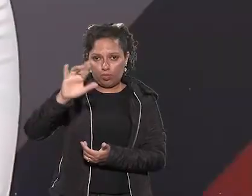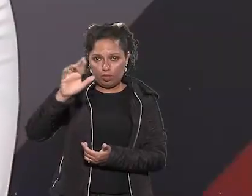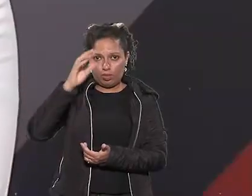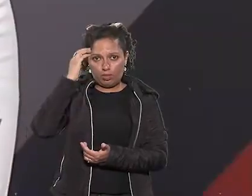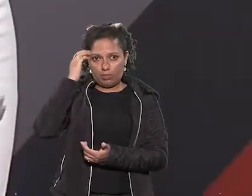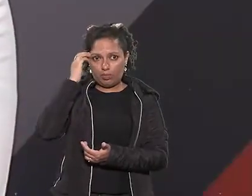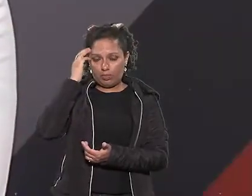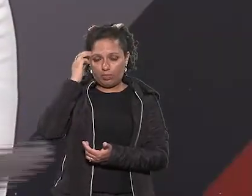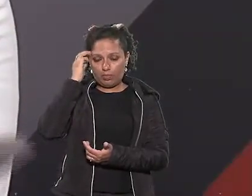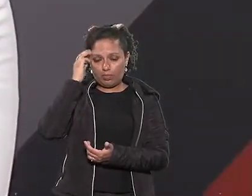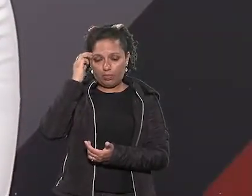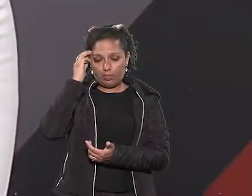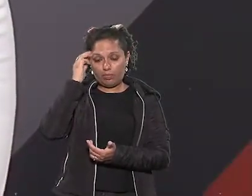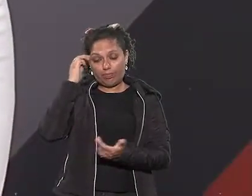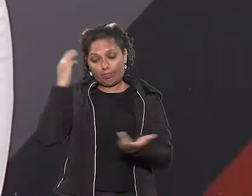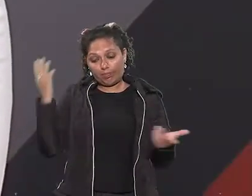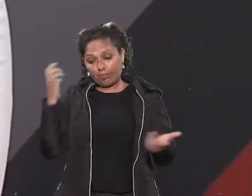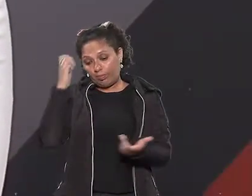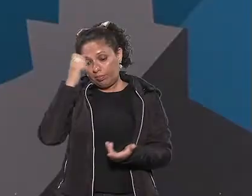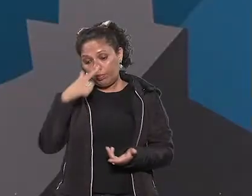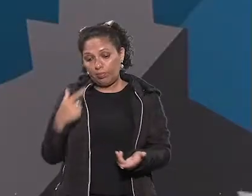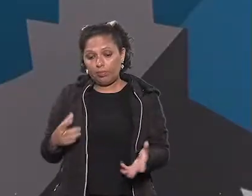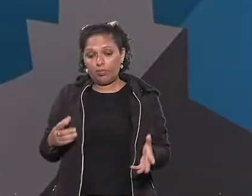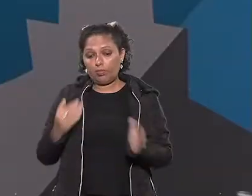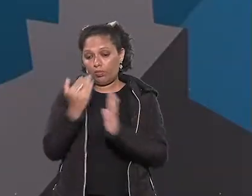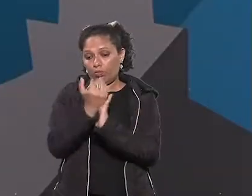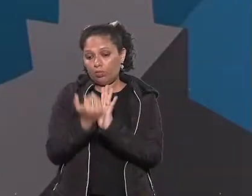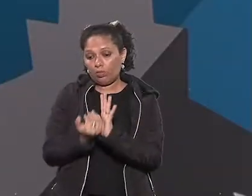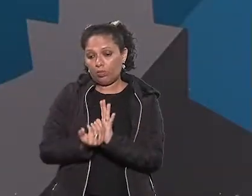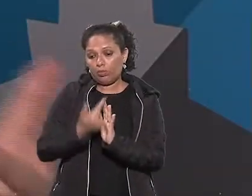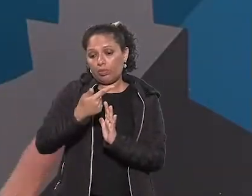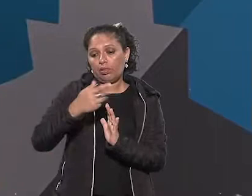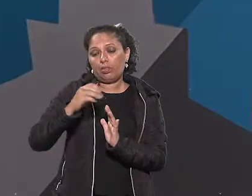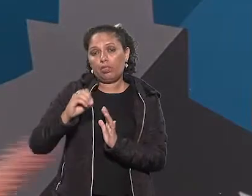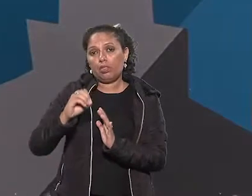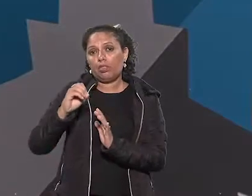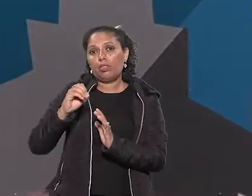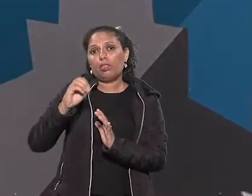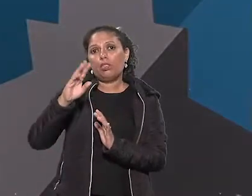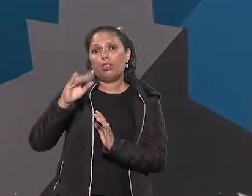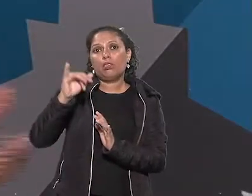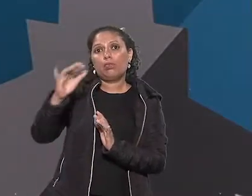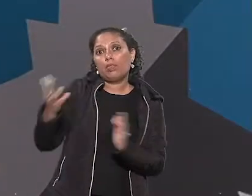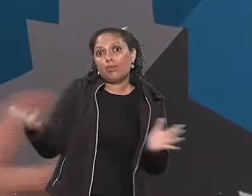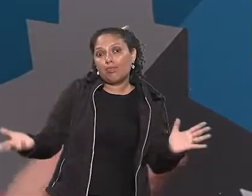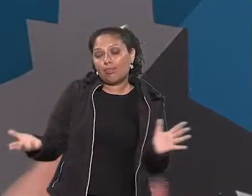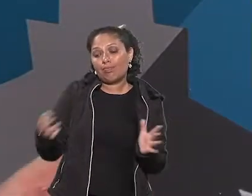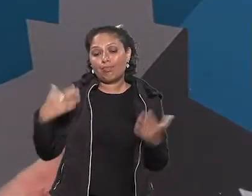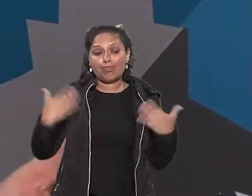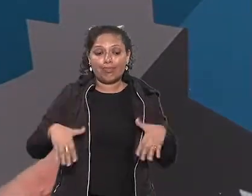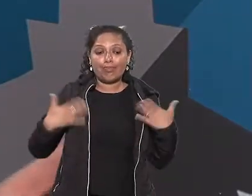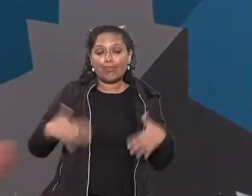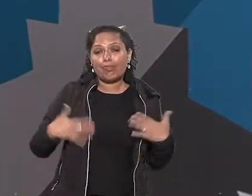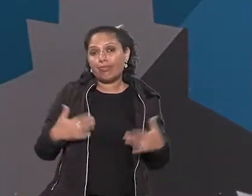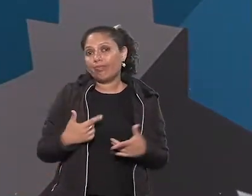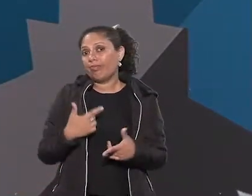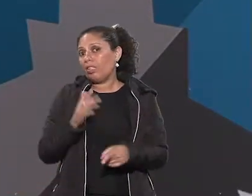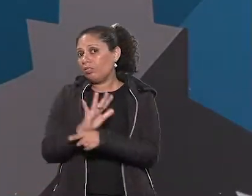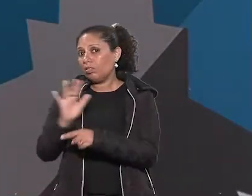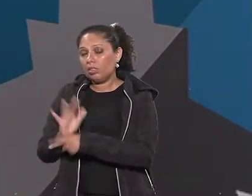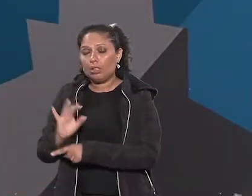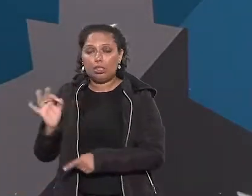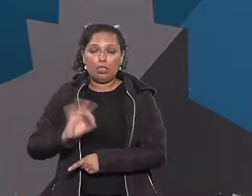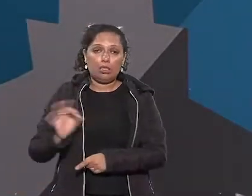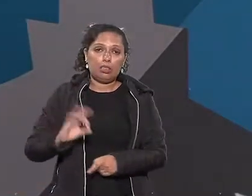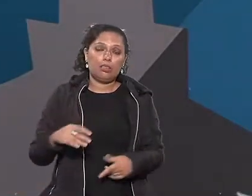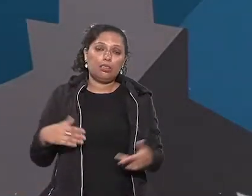hoje é de 70, né, deputado? É muito. Então, e mais as vinculações, tem mais dinheiro para